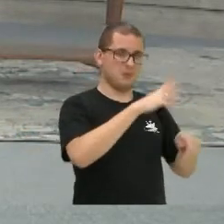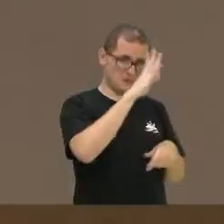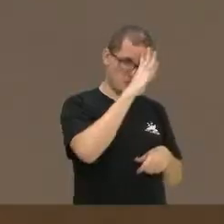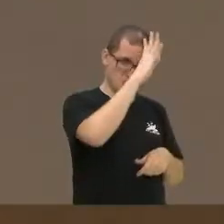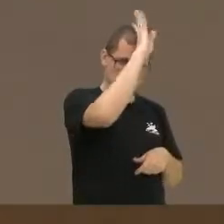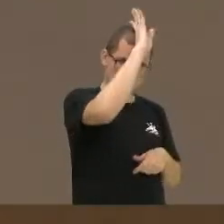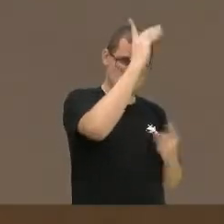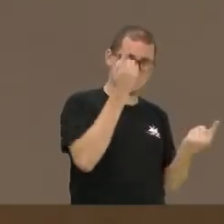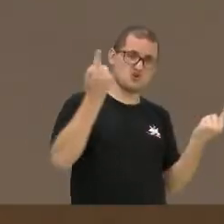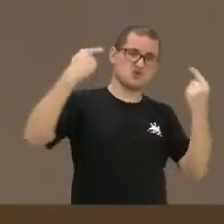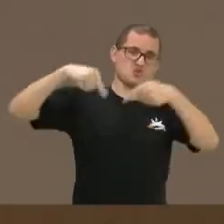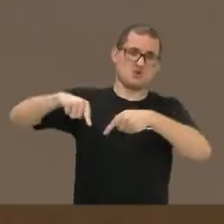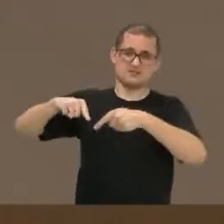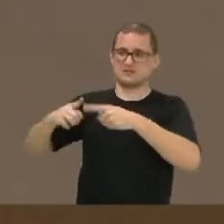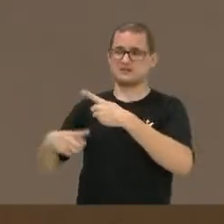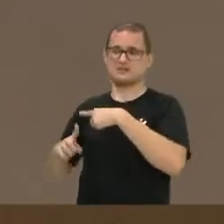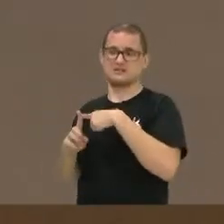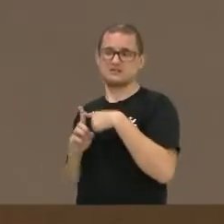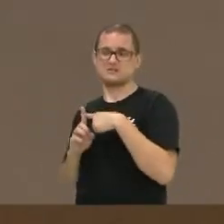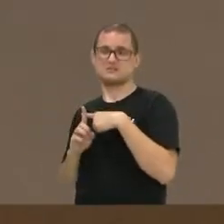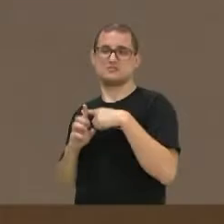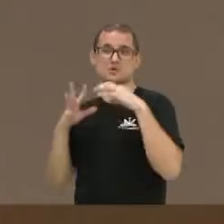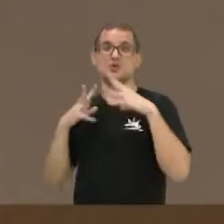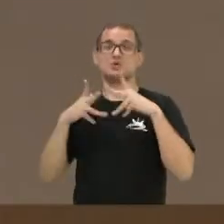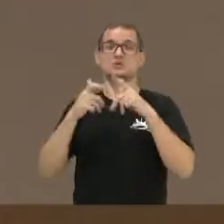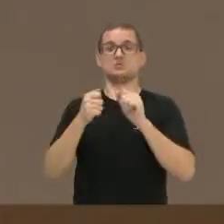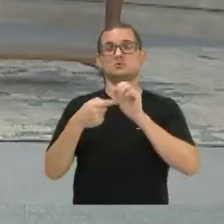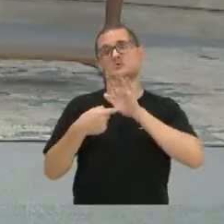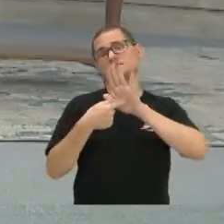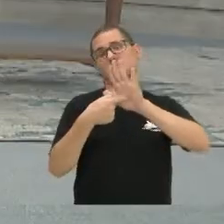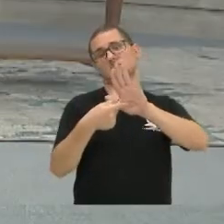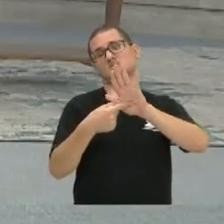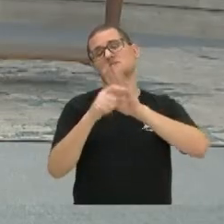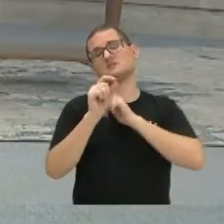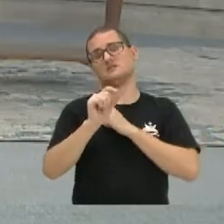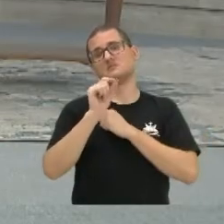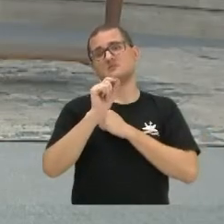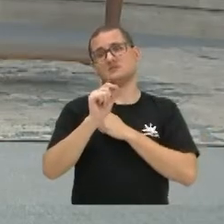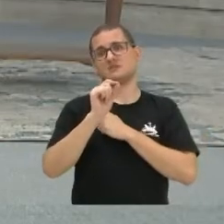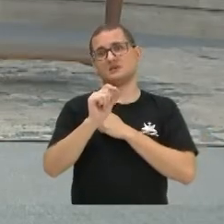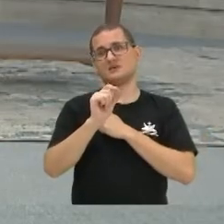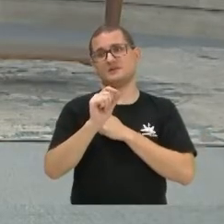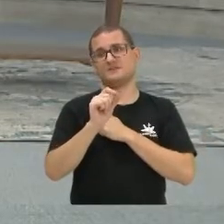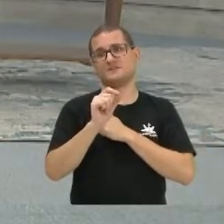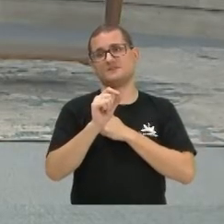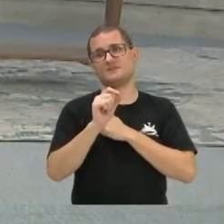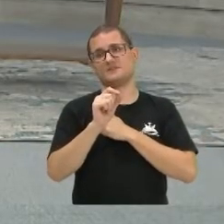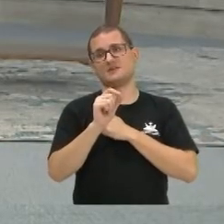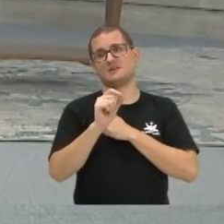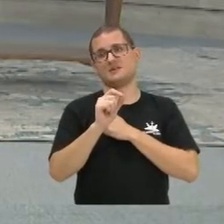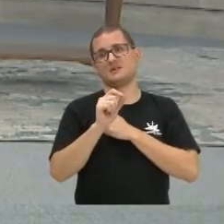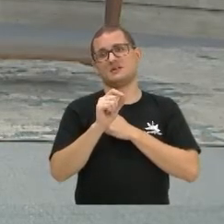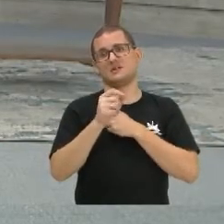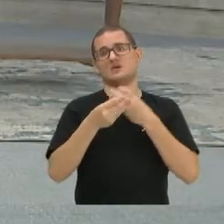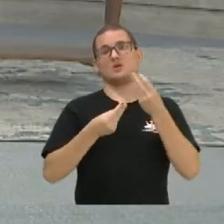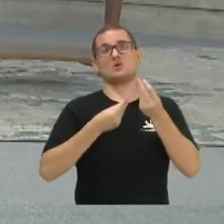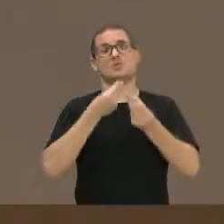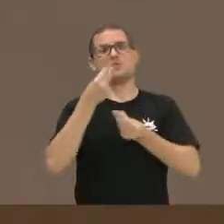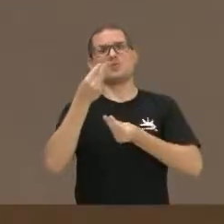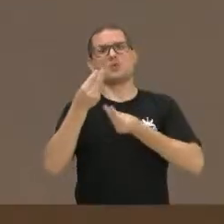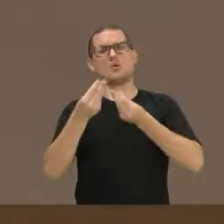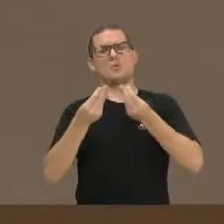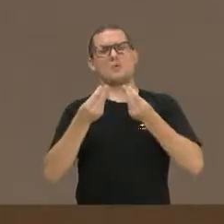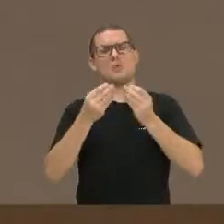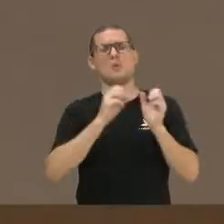todas as formas para ilustrar e a o quanto o poder